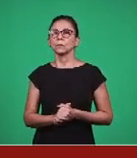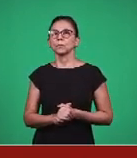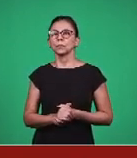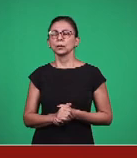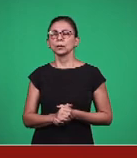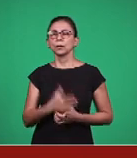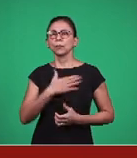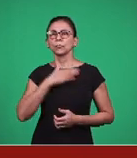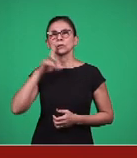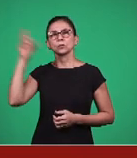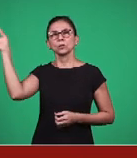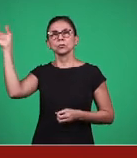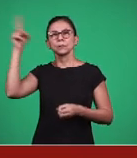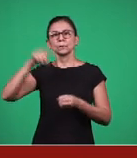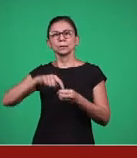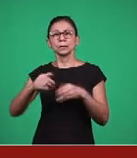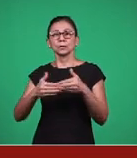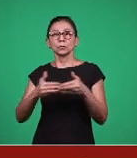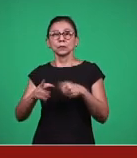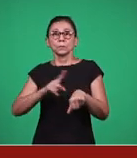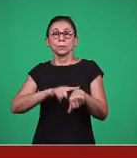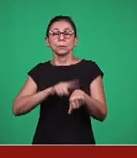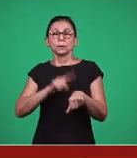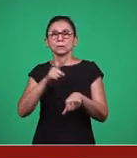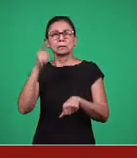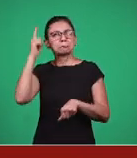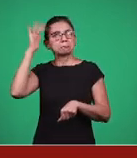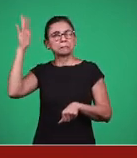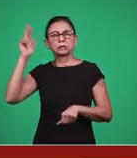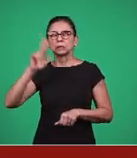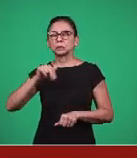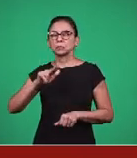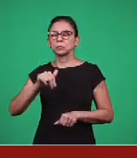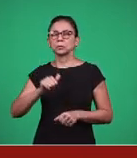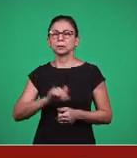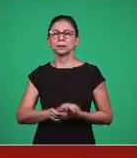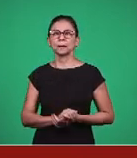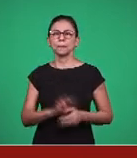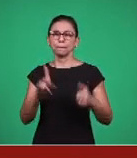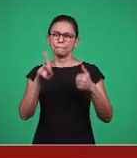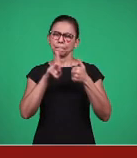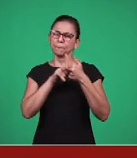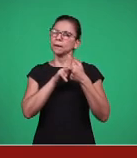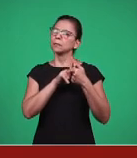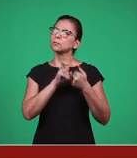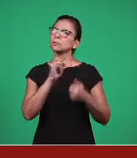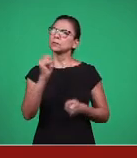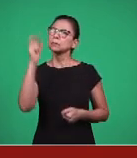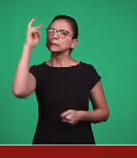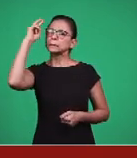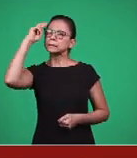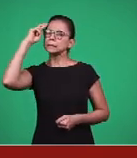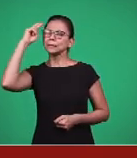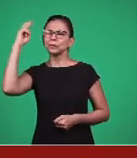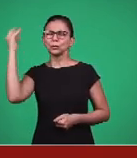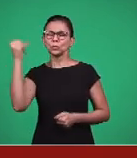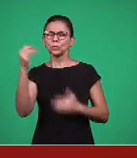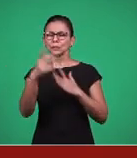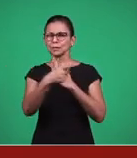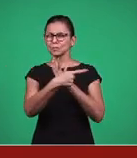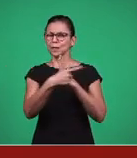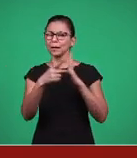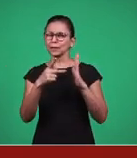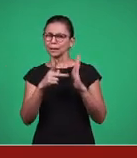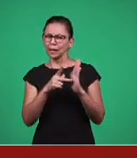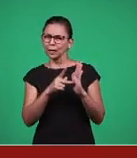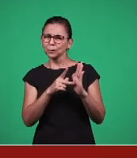não imaginais. E disse-lhe Pedro, Senhor, dize essas parábolas a nós